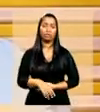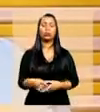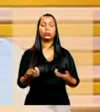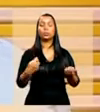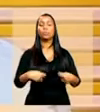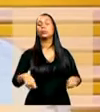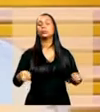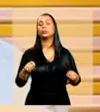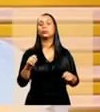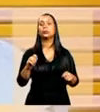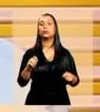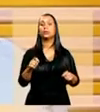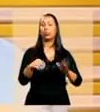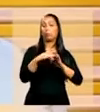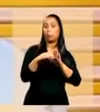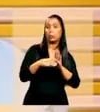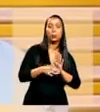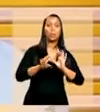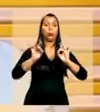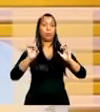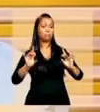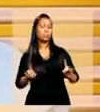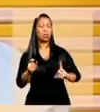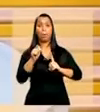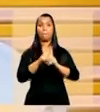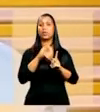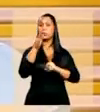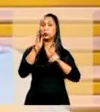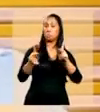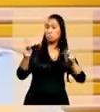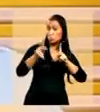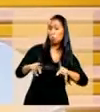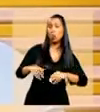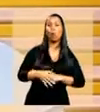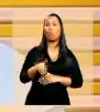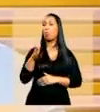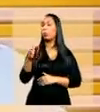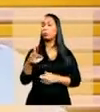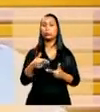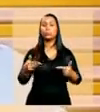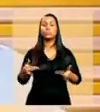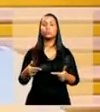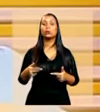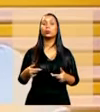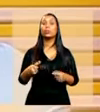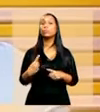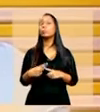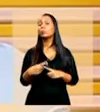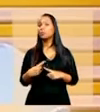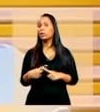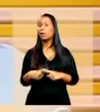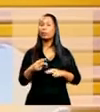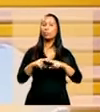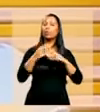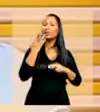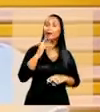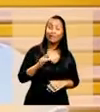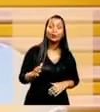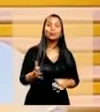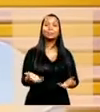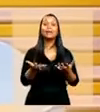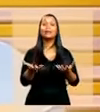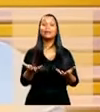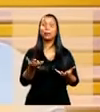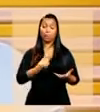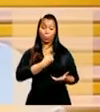precisa ter programas para o mês, ir no shopping, ir ao shopping. Por quê? Porque a criança,